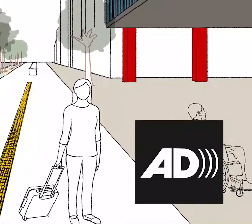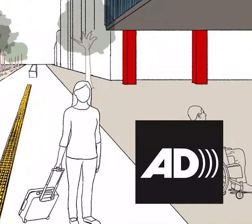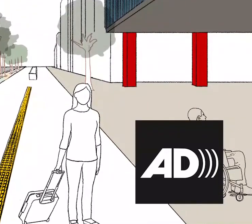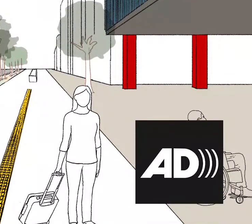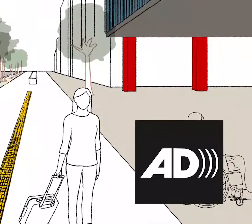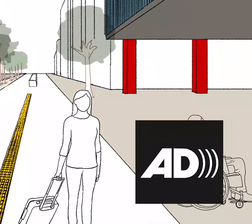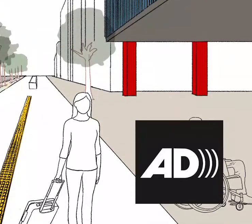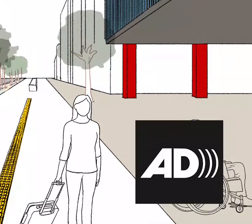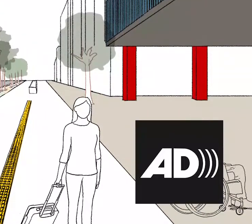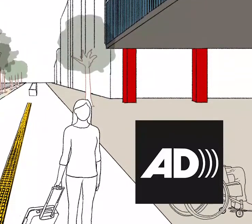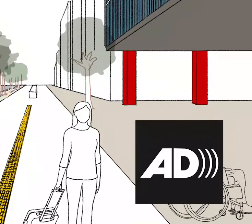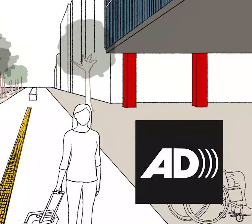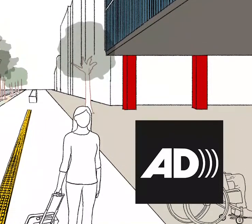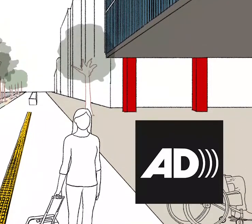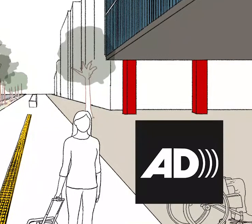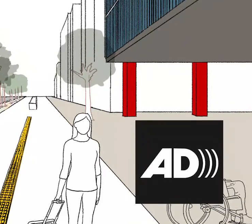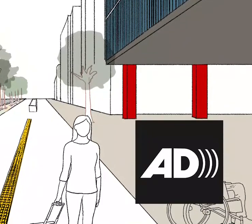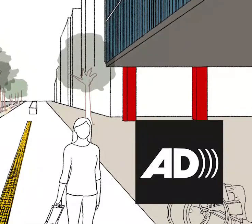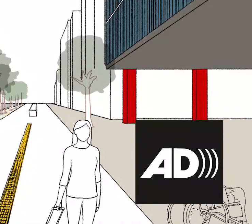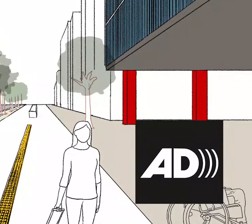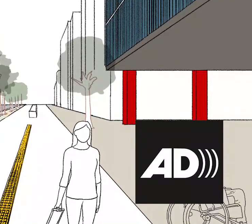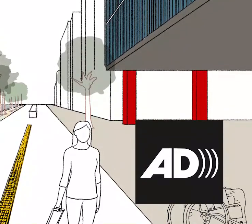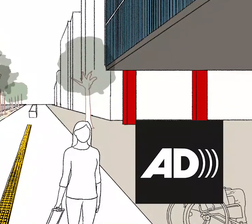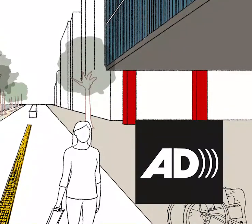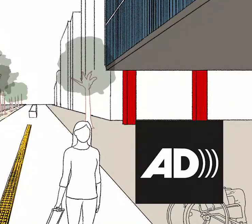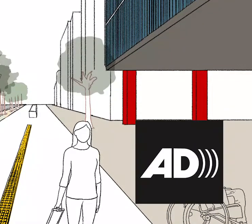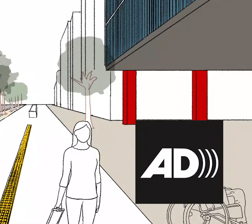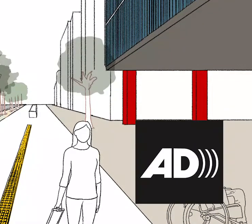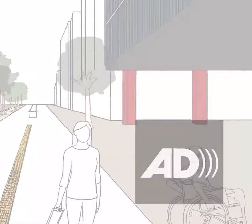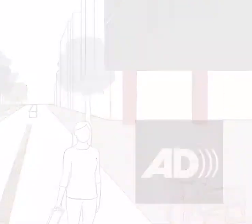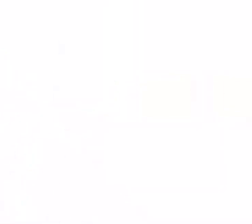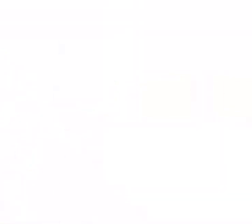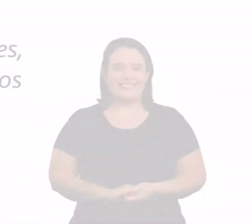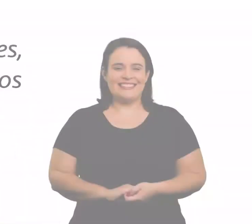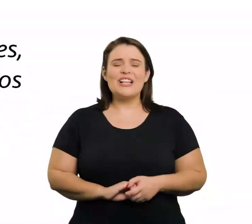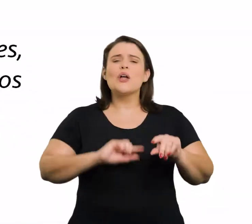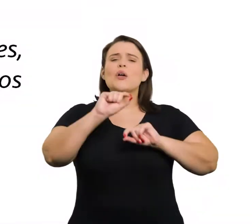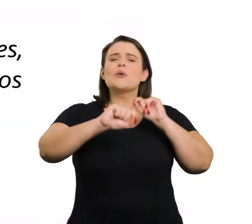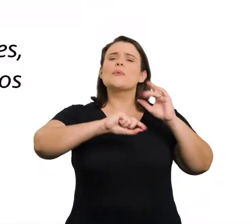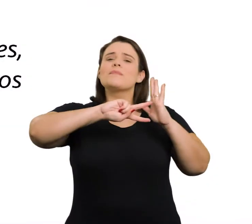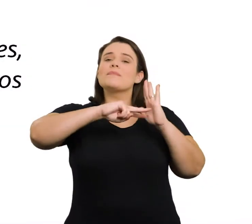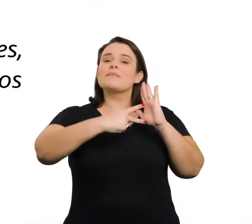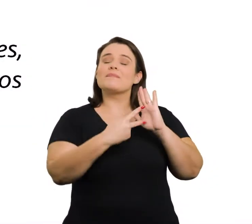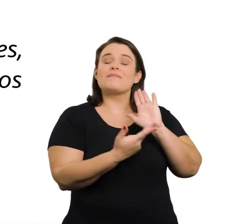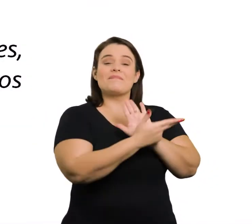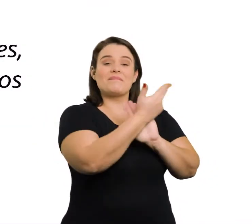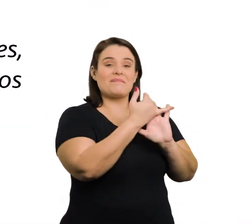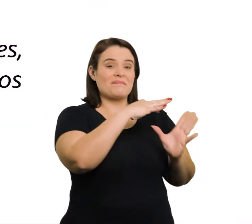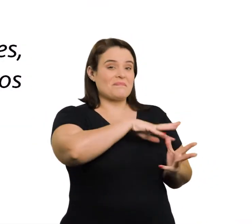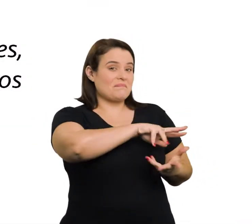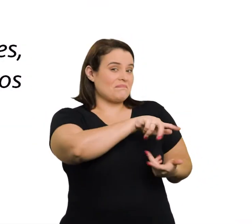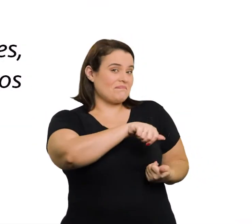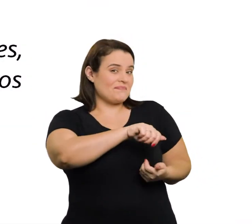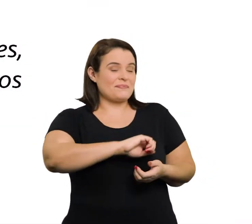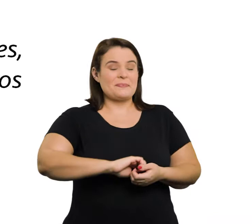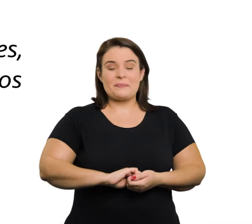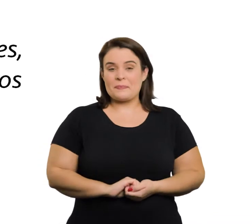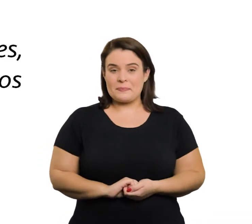livre do MASP que sombreia o homem em cadeira de rodas. O que é o desenho